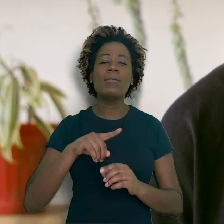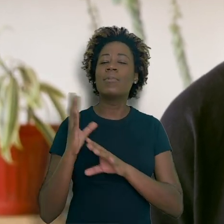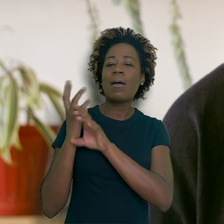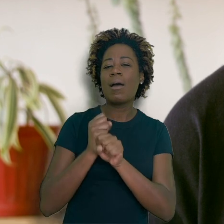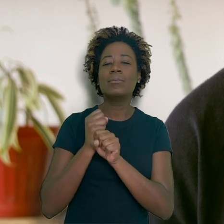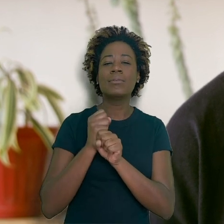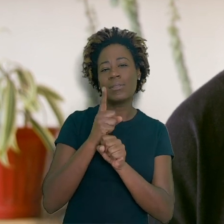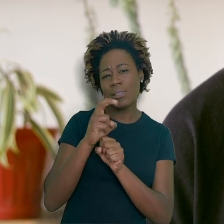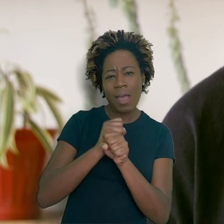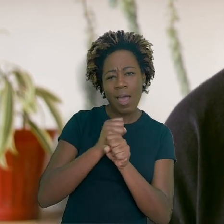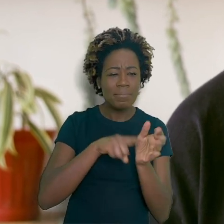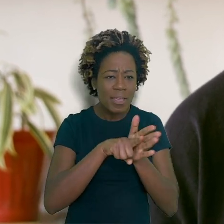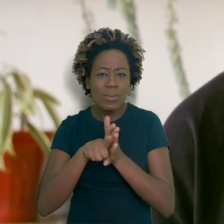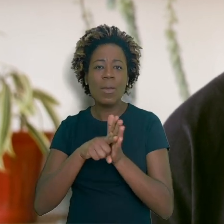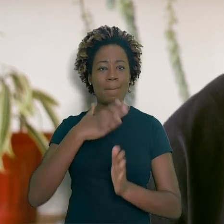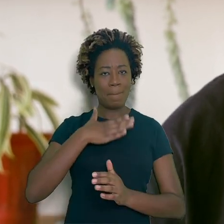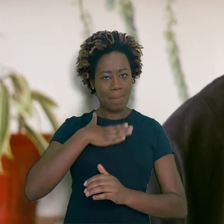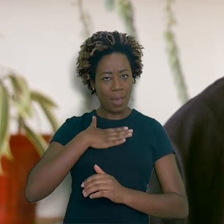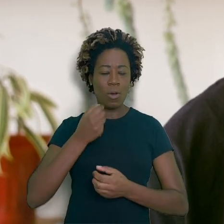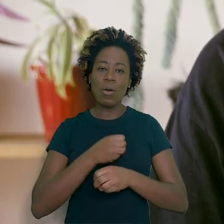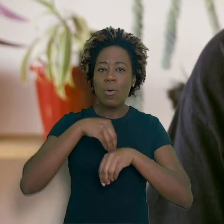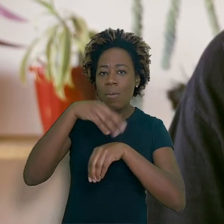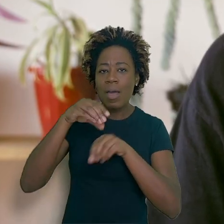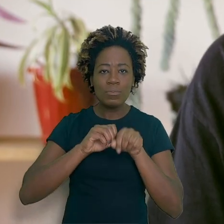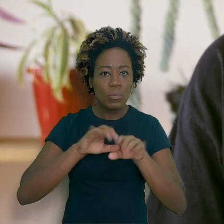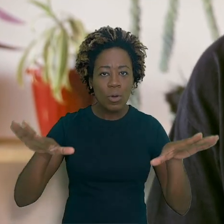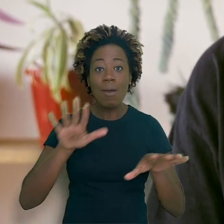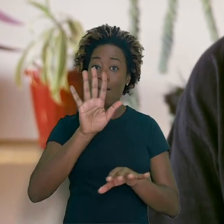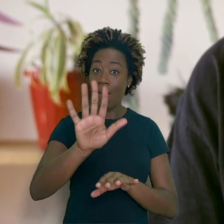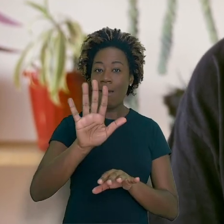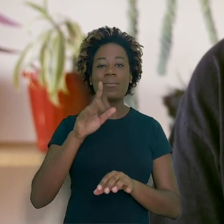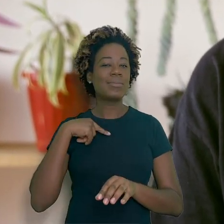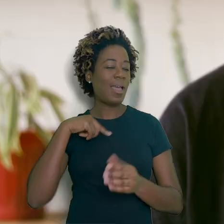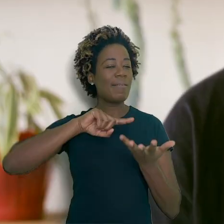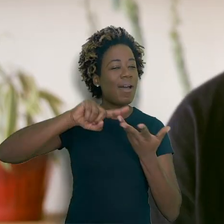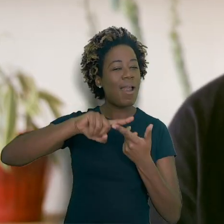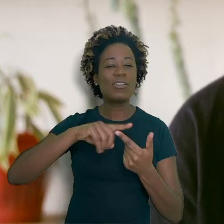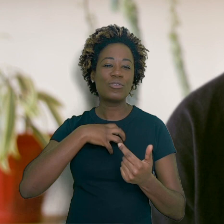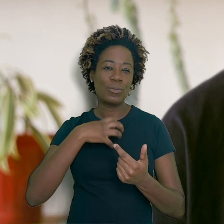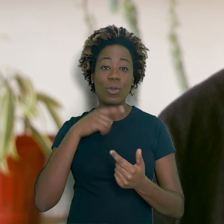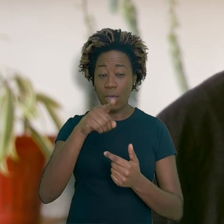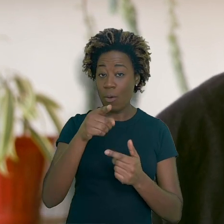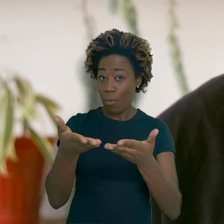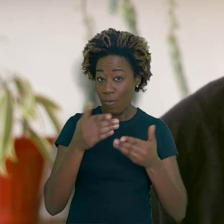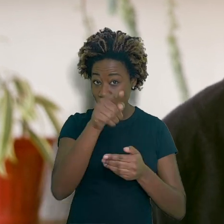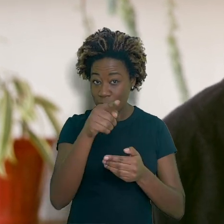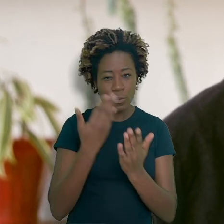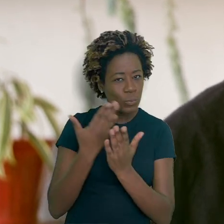15 anos de estudo e pesquisas meus, compartilhado com vocês. Há muitas formas de fazer. Eu convido você a